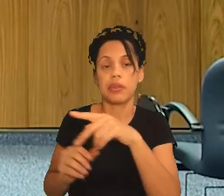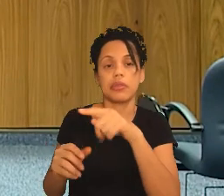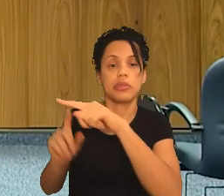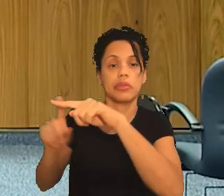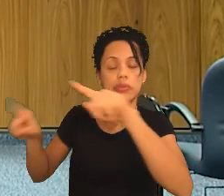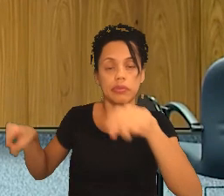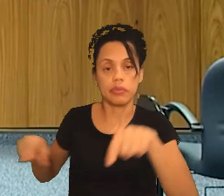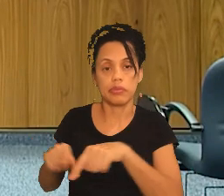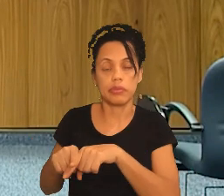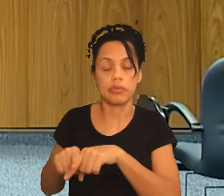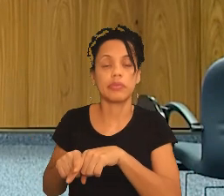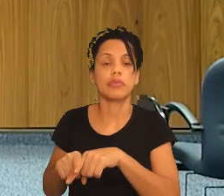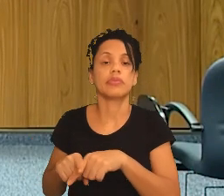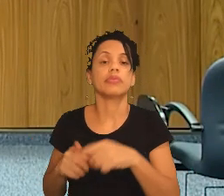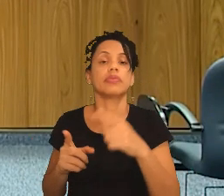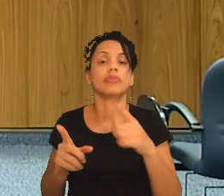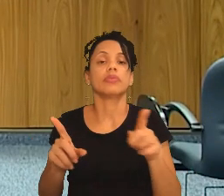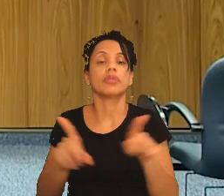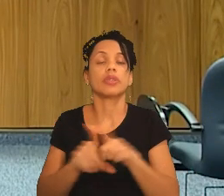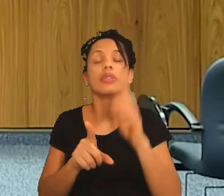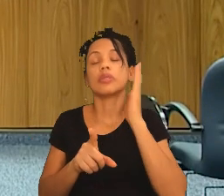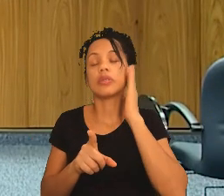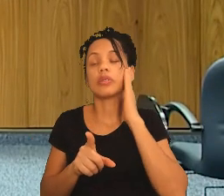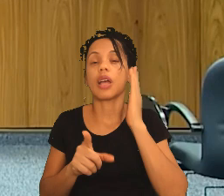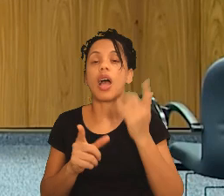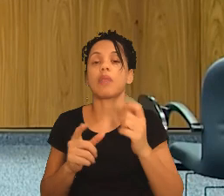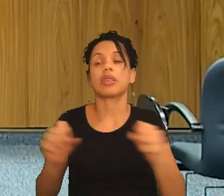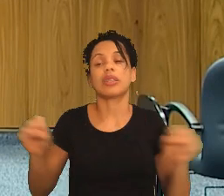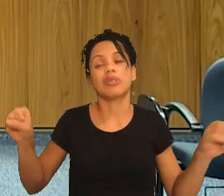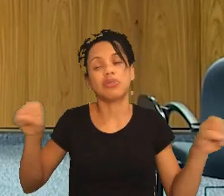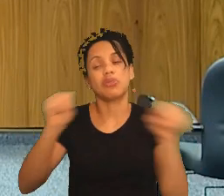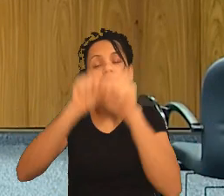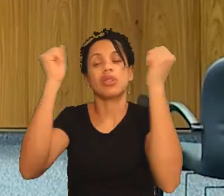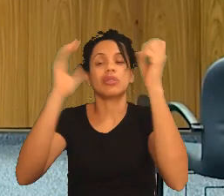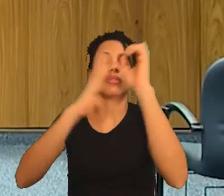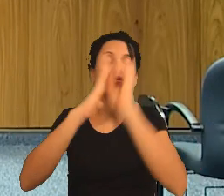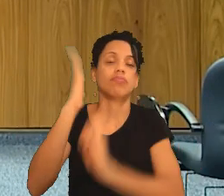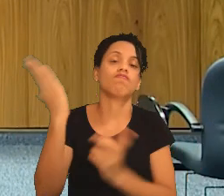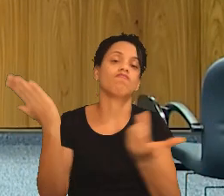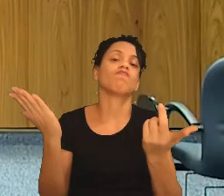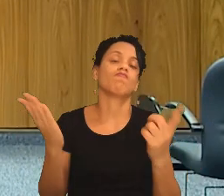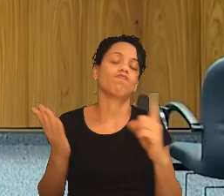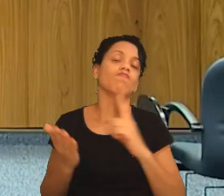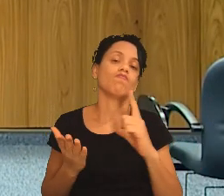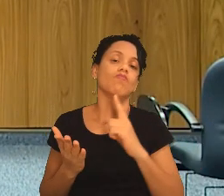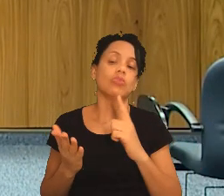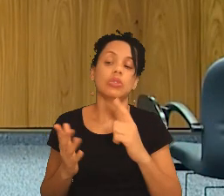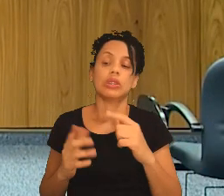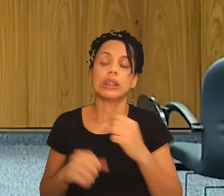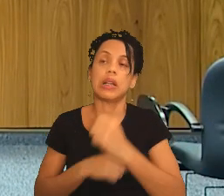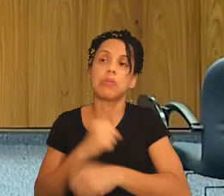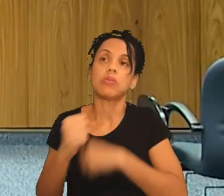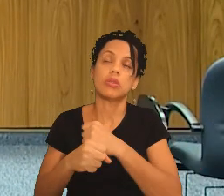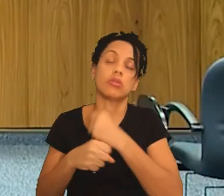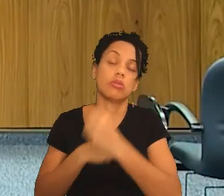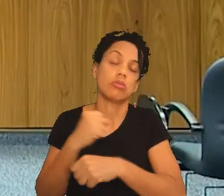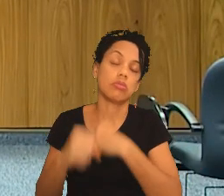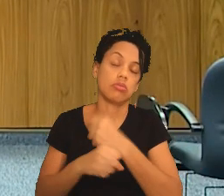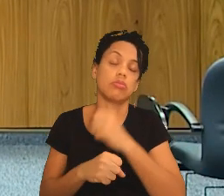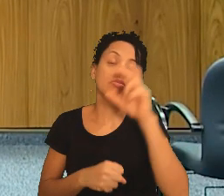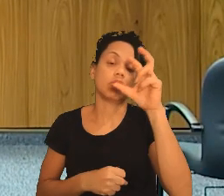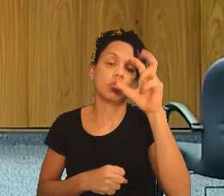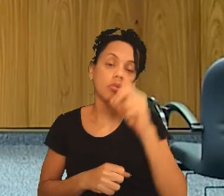remoção forçada que eles sofreram nesse período, né? E afasta, né, lógico, uma parte do